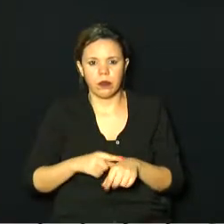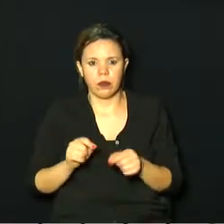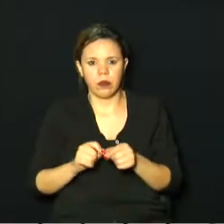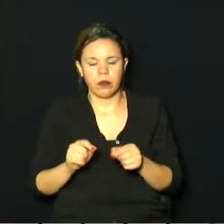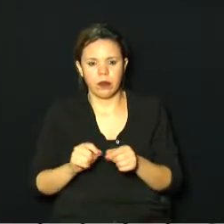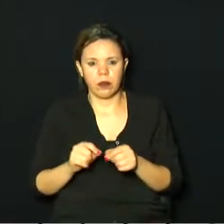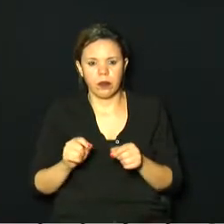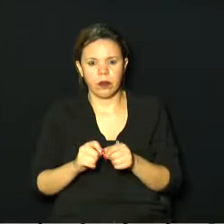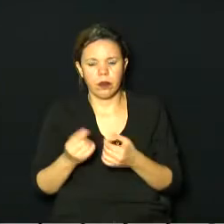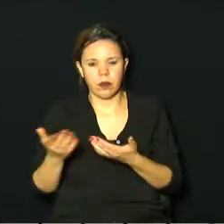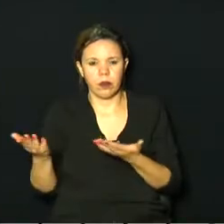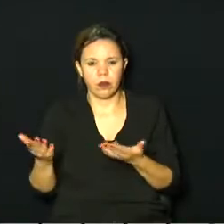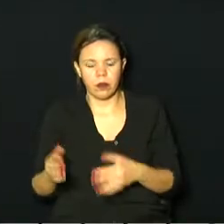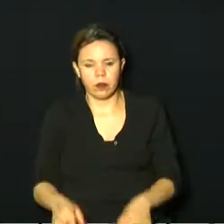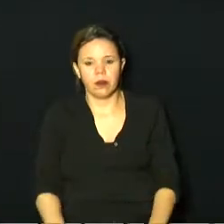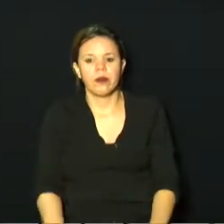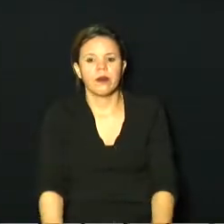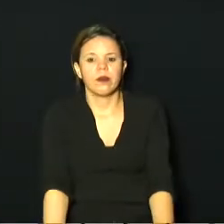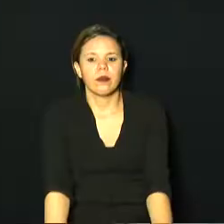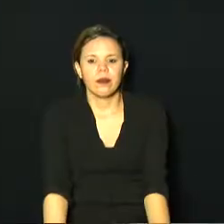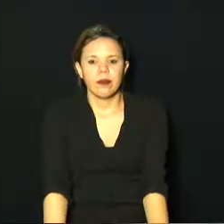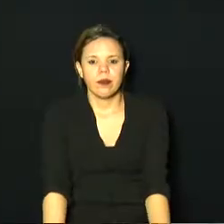debate. Com você, Alexandre.